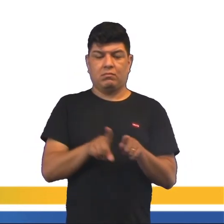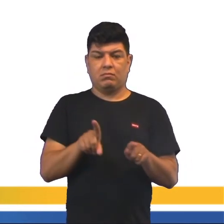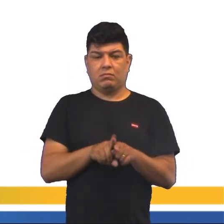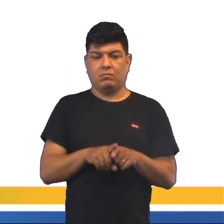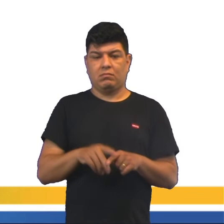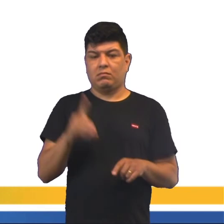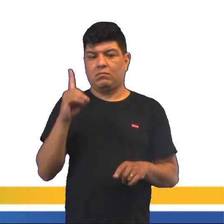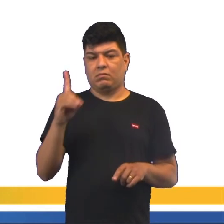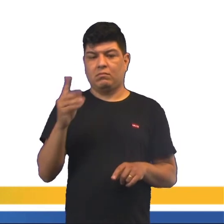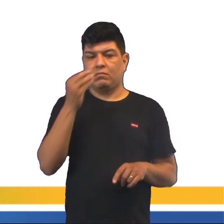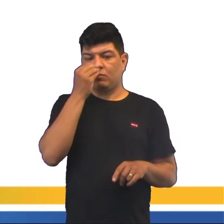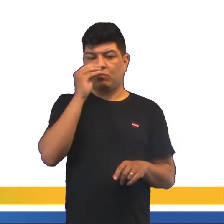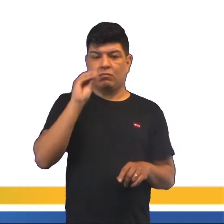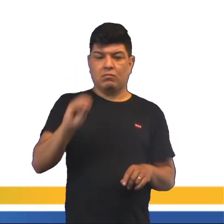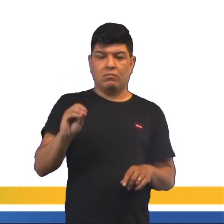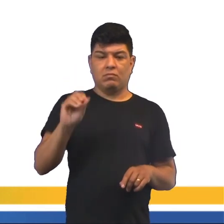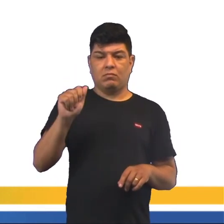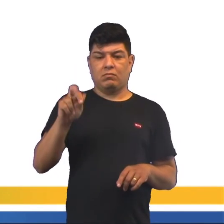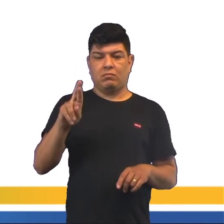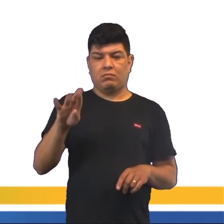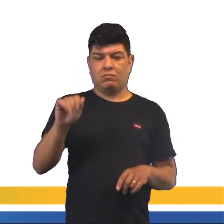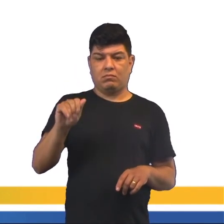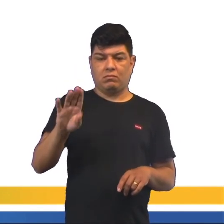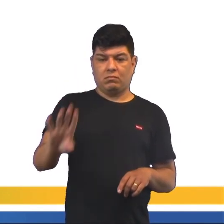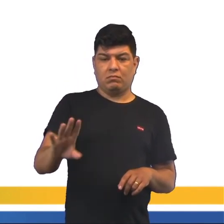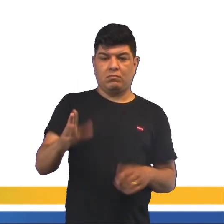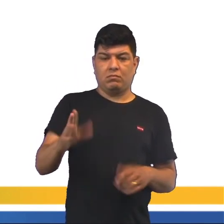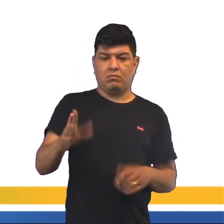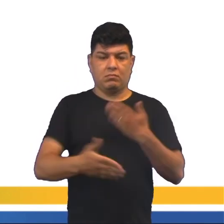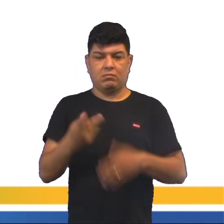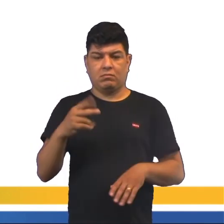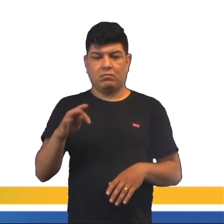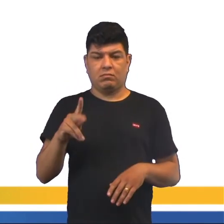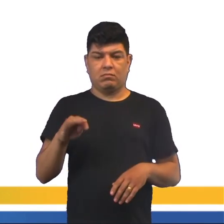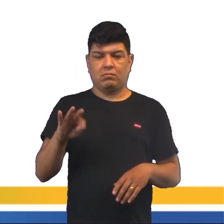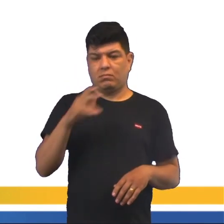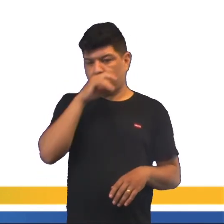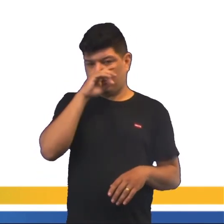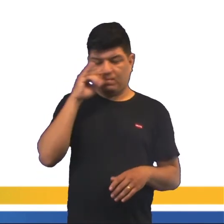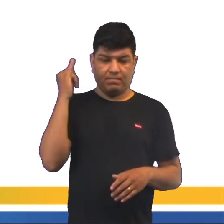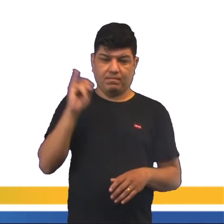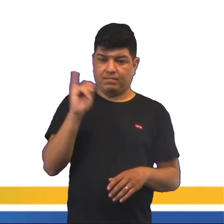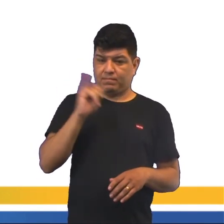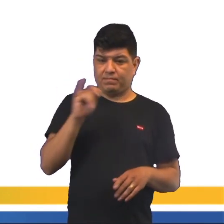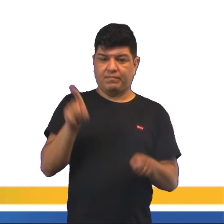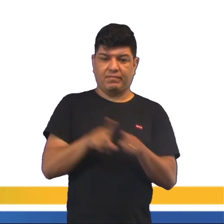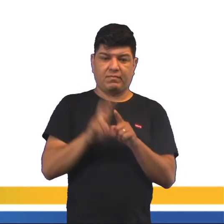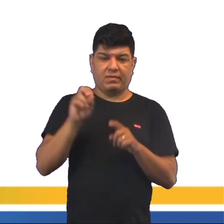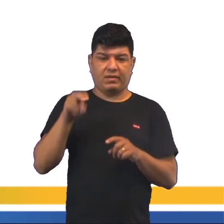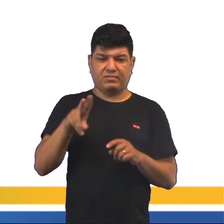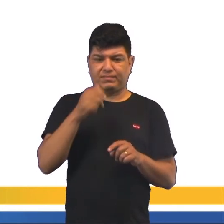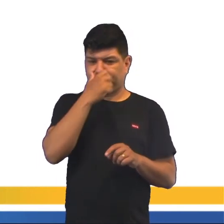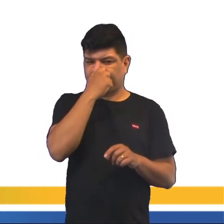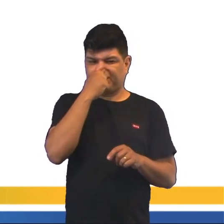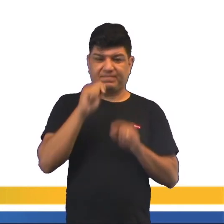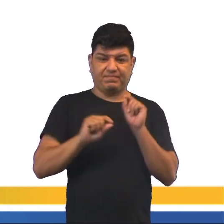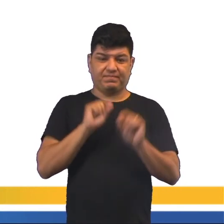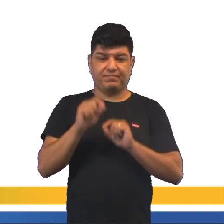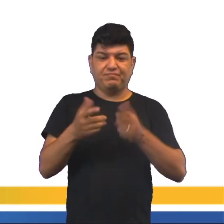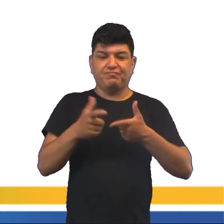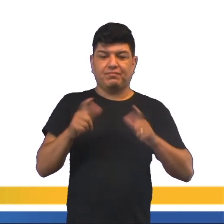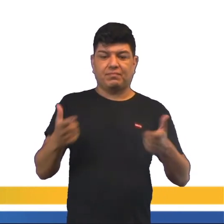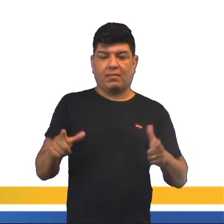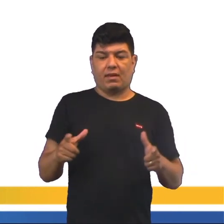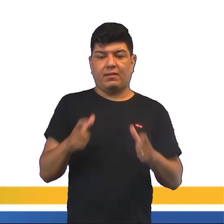apoio dos Estados Unidos, da União Soviética e da ONU. Letra D, recusa árabe à partilha da Palestina imposta pela